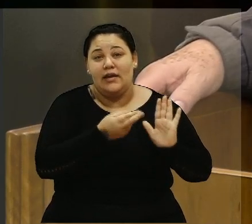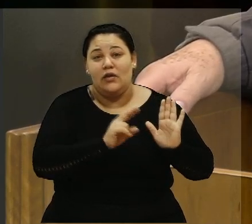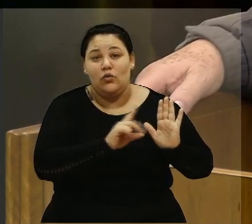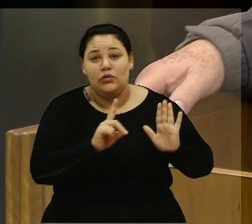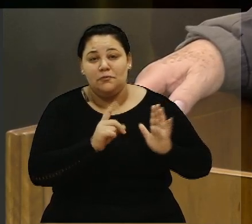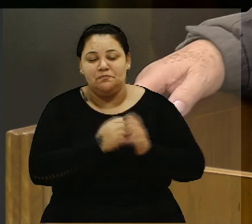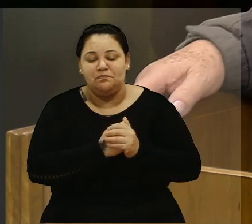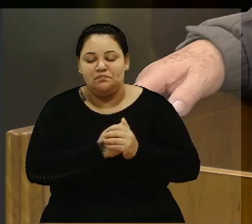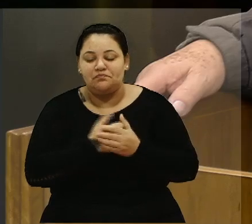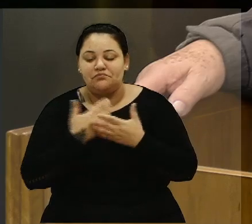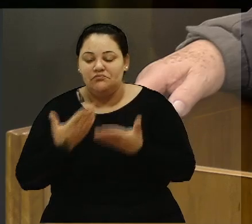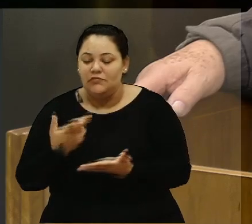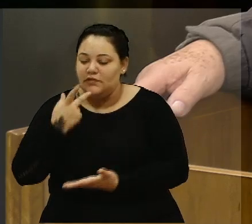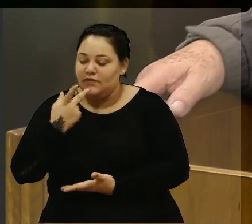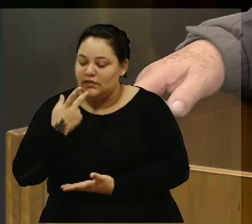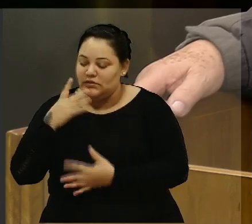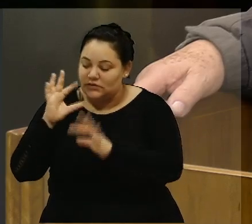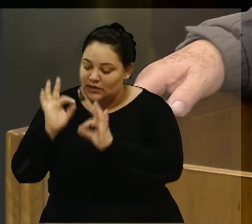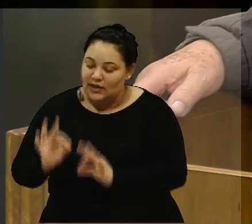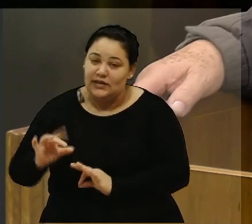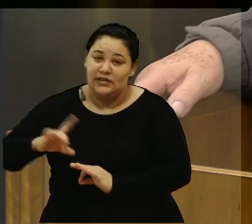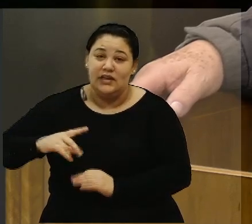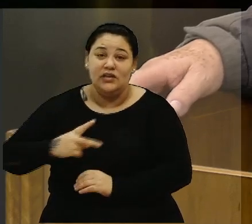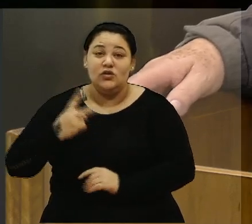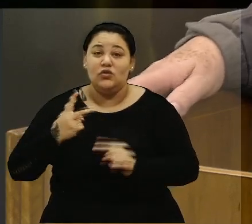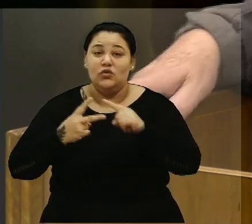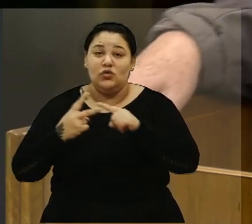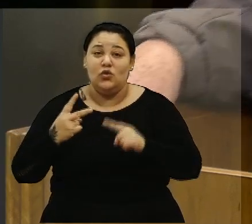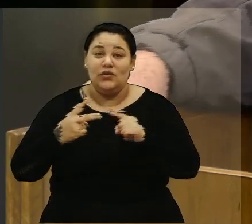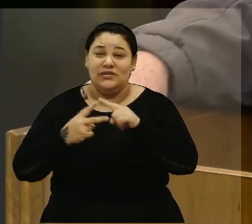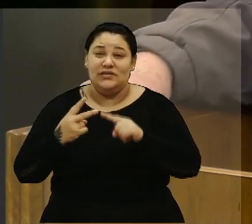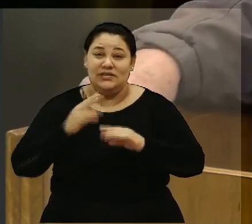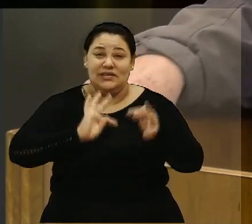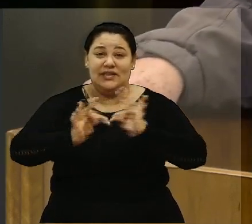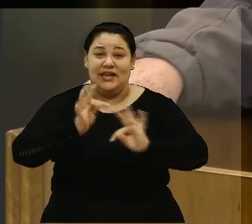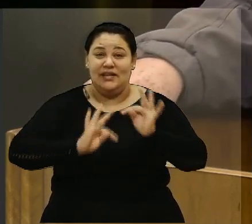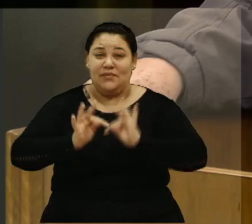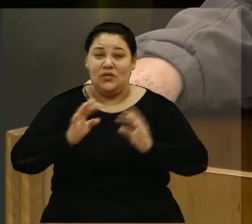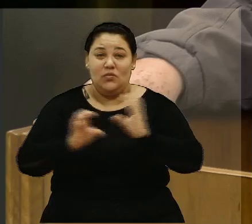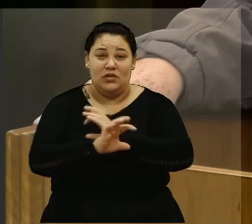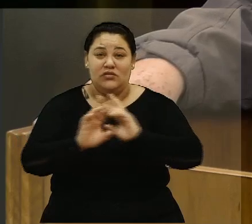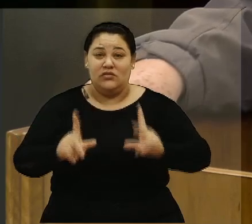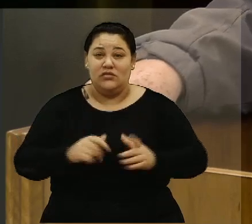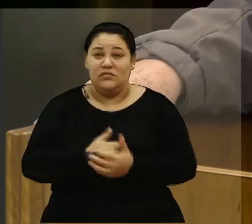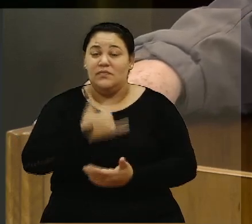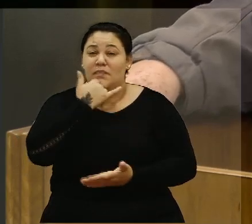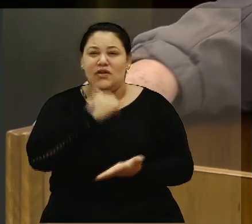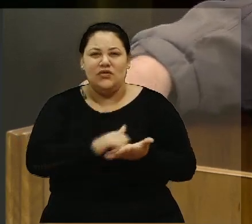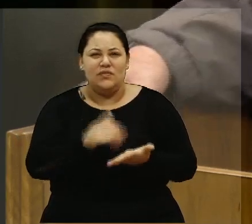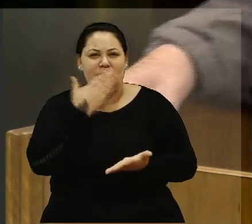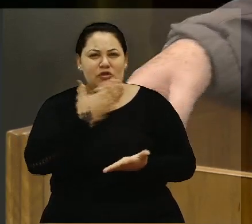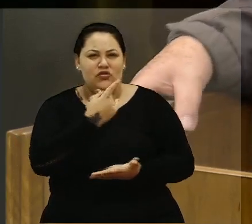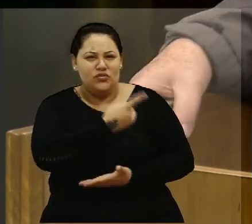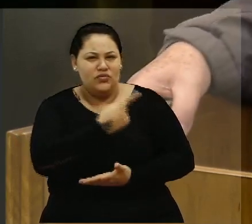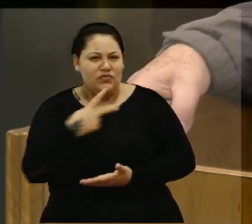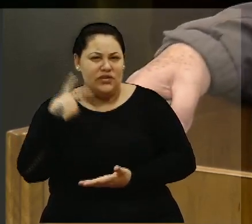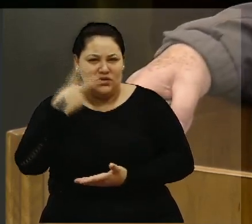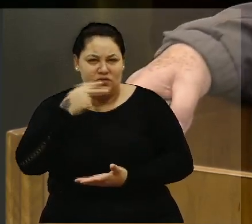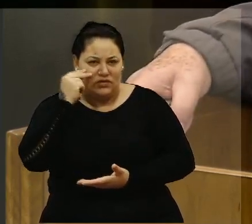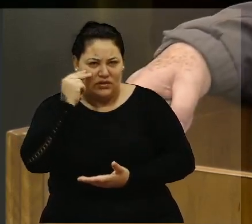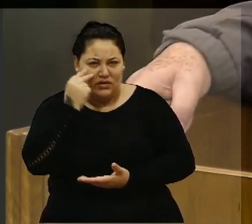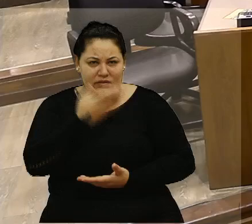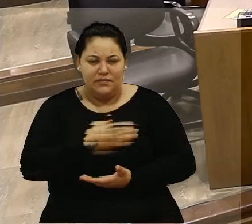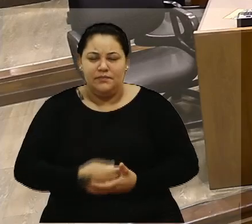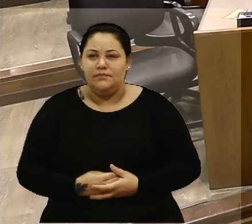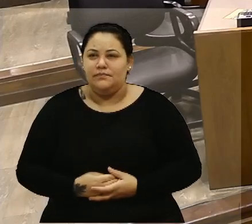Então, nesse aspecto, eu acho que são dois tratamentos completamente diferentes. Me perdoe quem me havia pedido, vereador Cláudio.